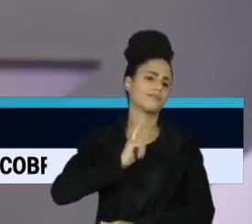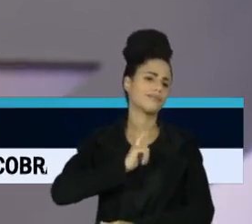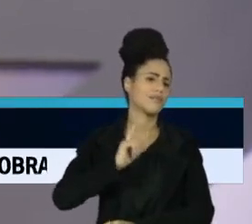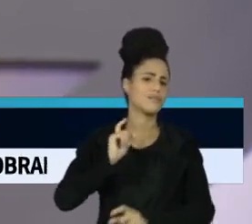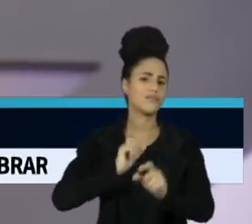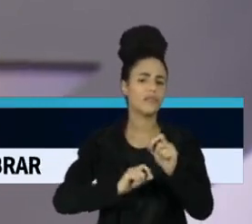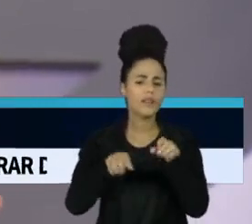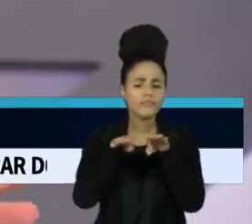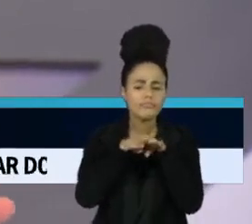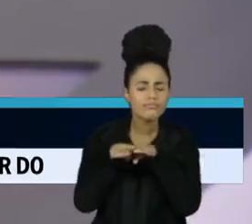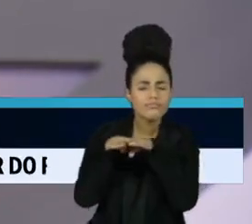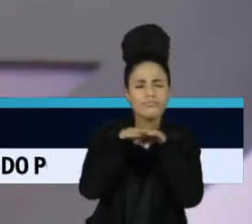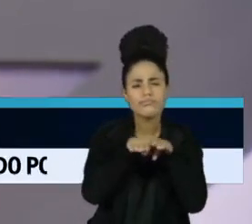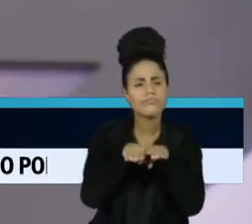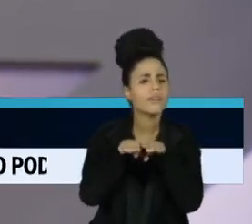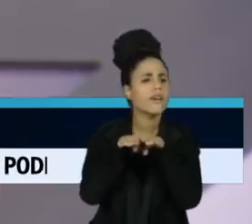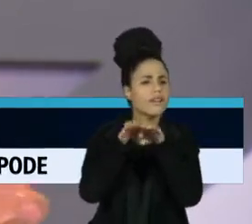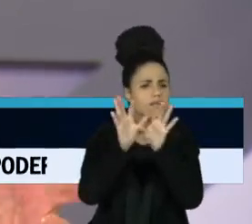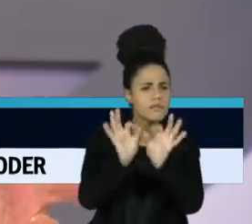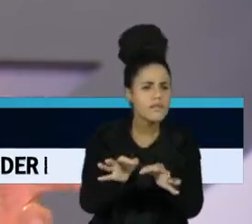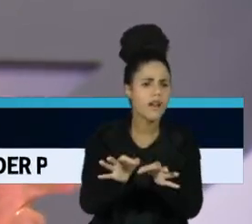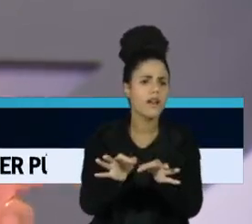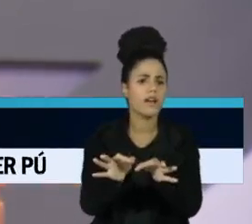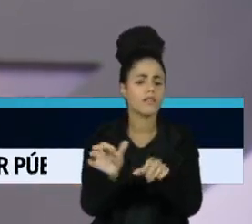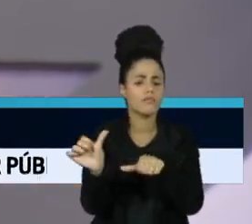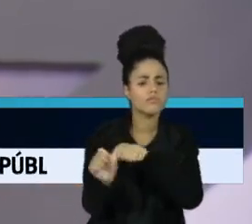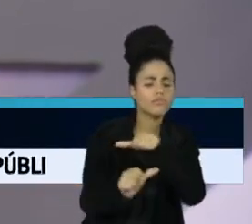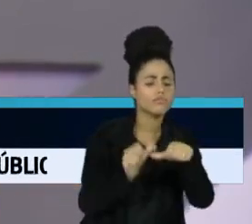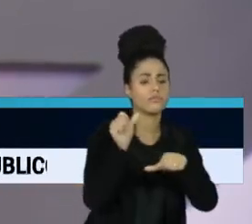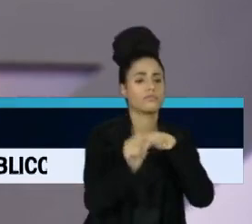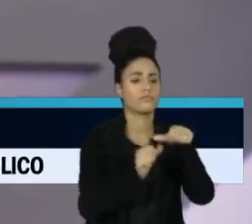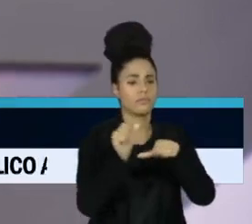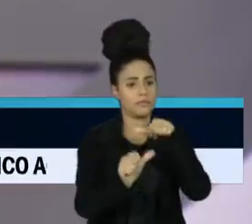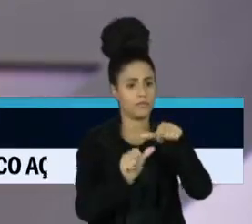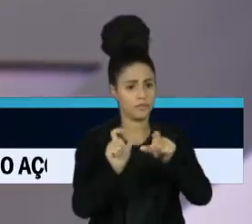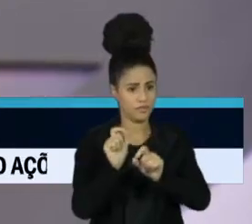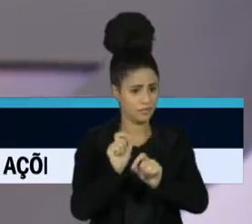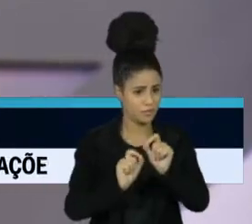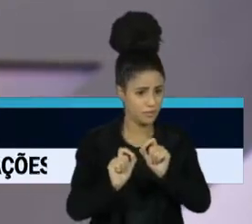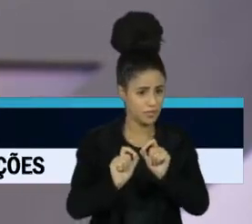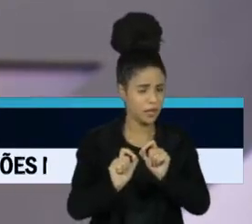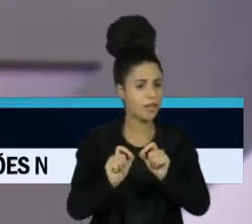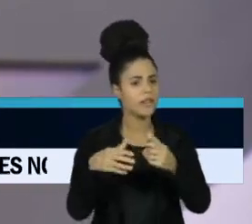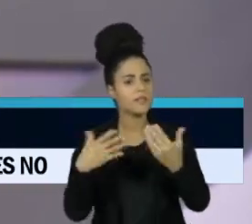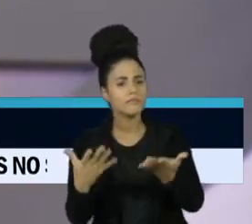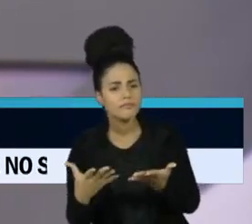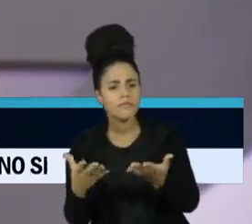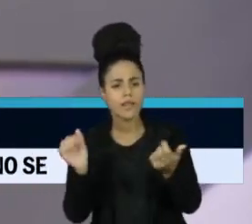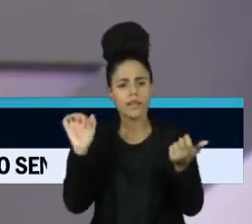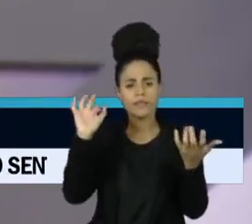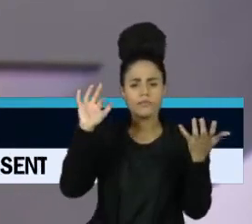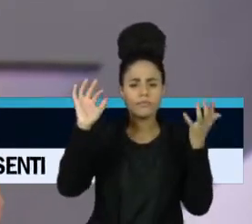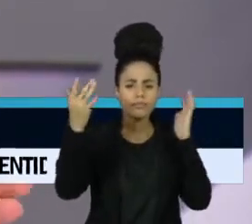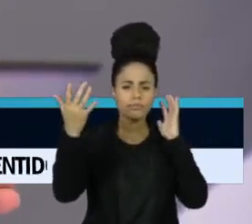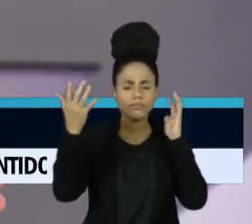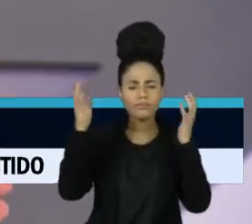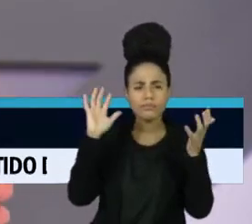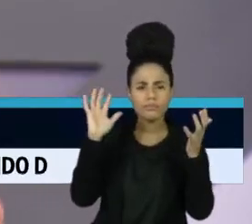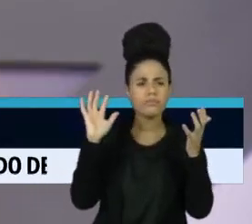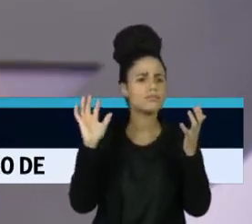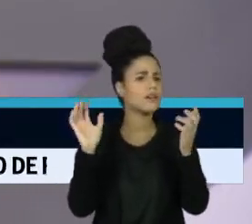padrão diferencial já houve uma mudança e que exige houve uma mudança no clima que